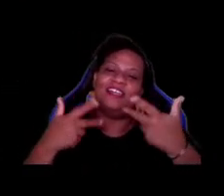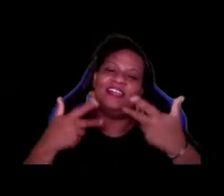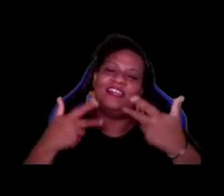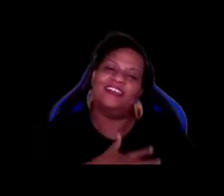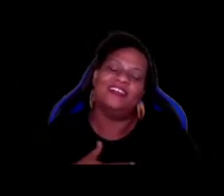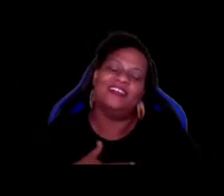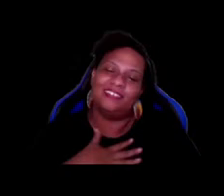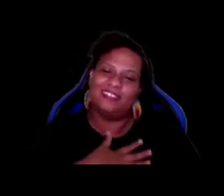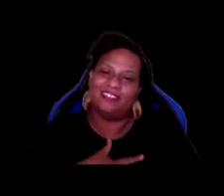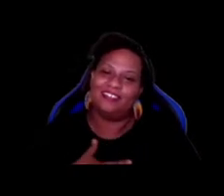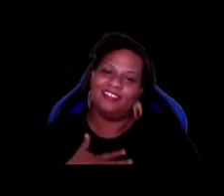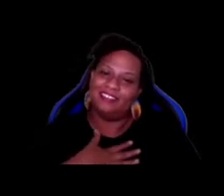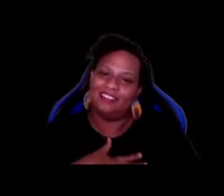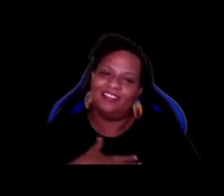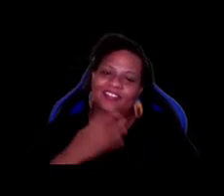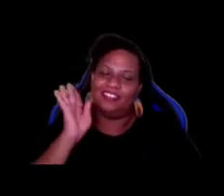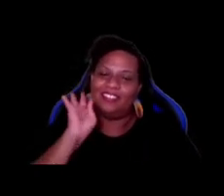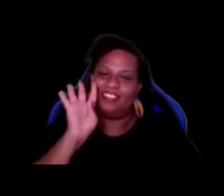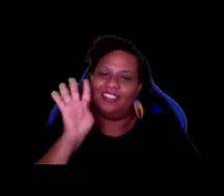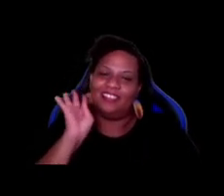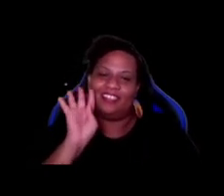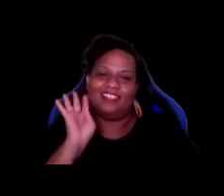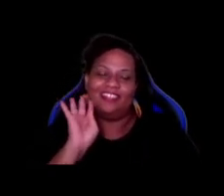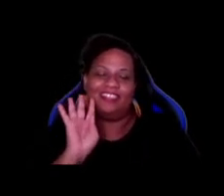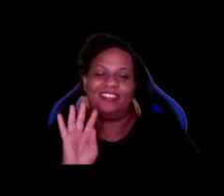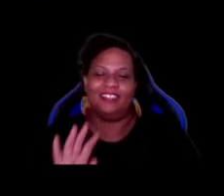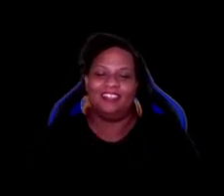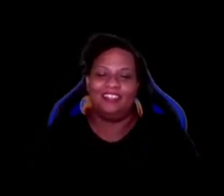que, assim que toda